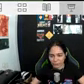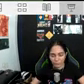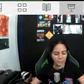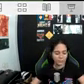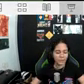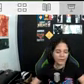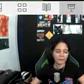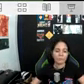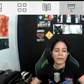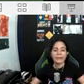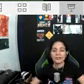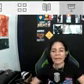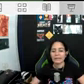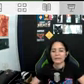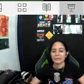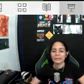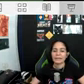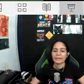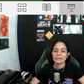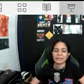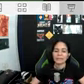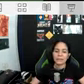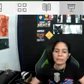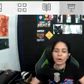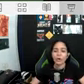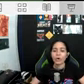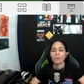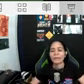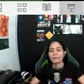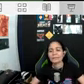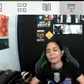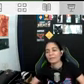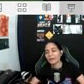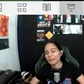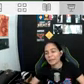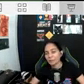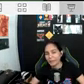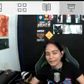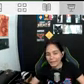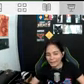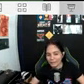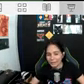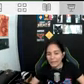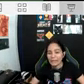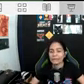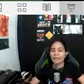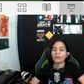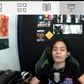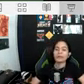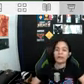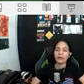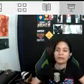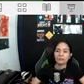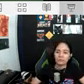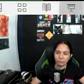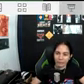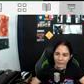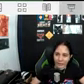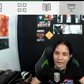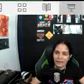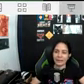meu trabalho foi por água abaixo. Já se eu estiver interessado em saber como a glicemia varia com a idade e eu